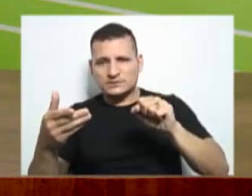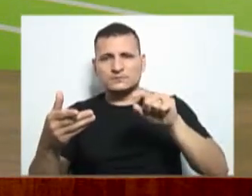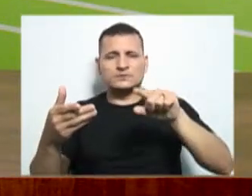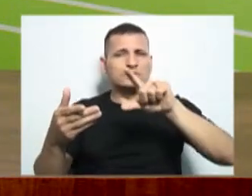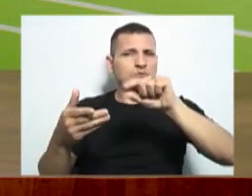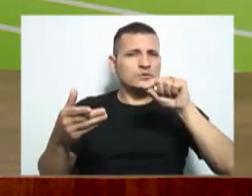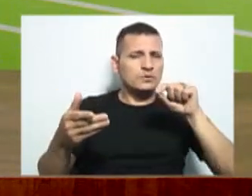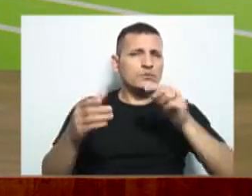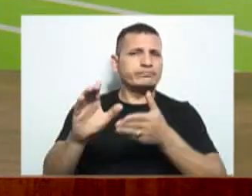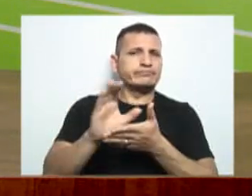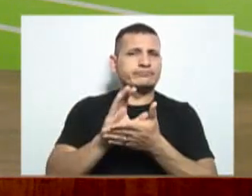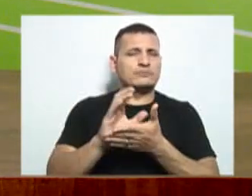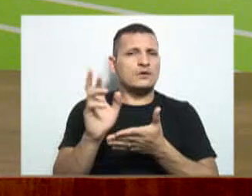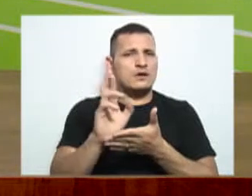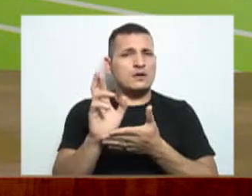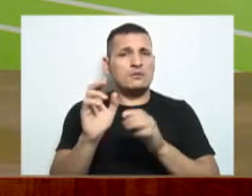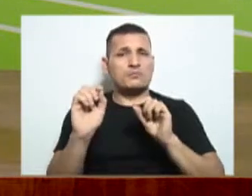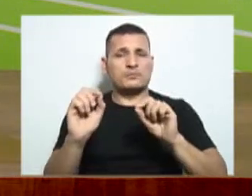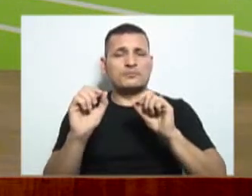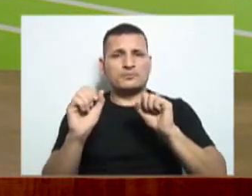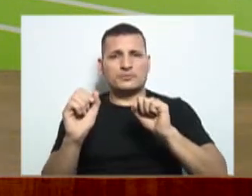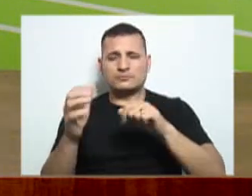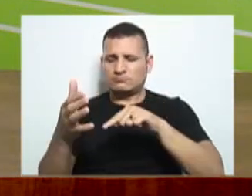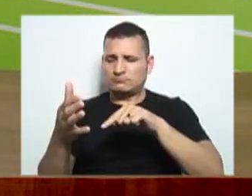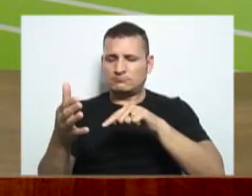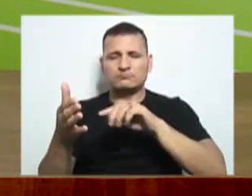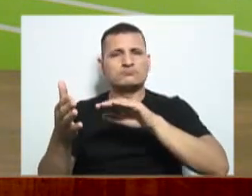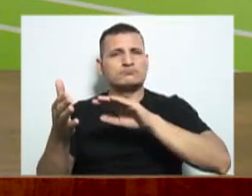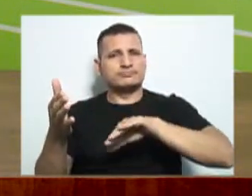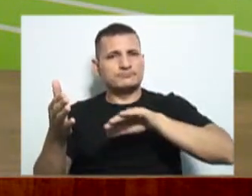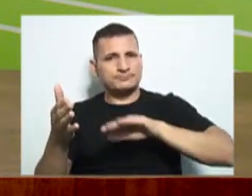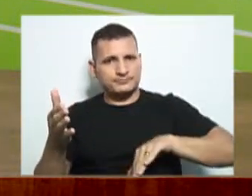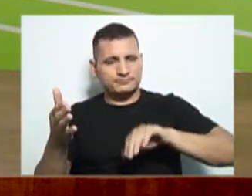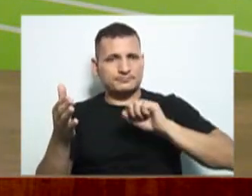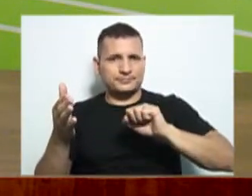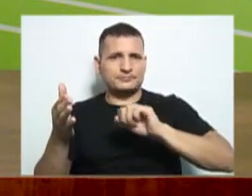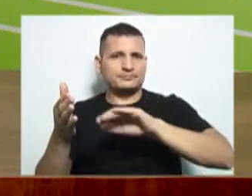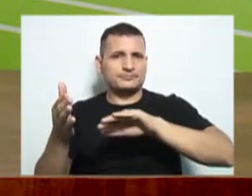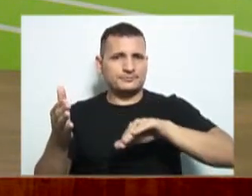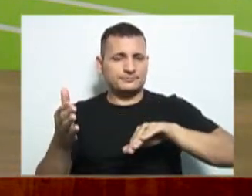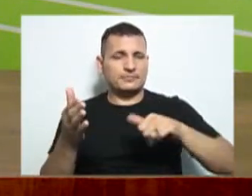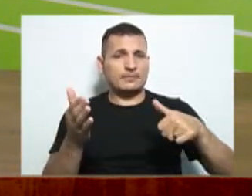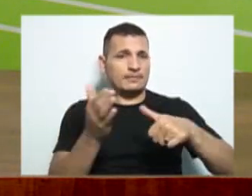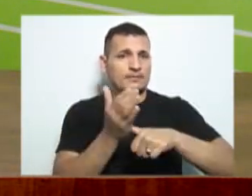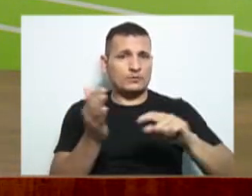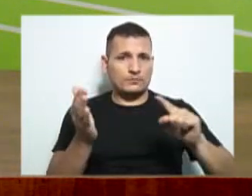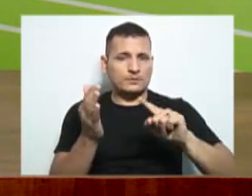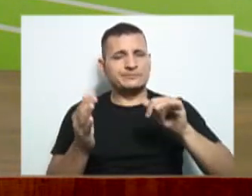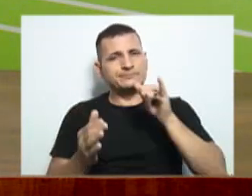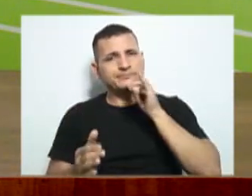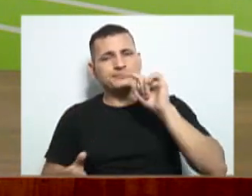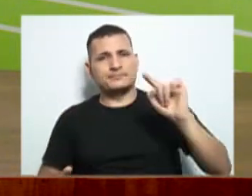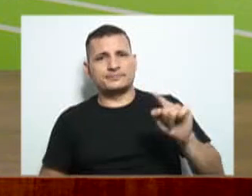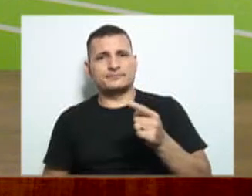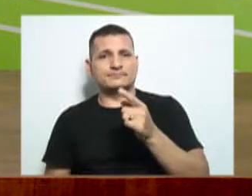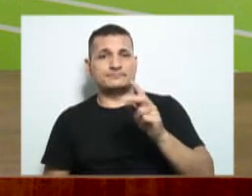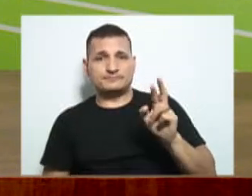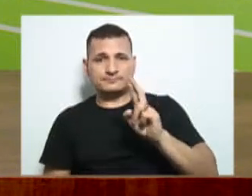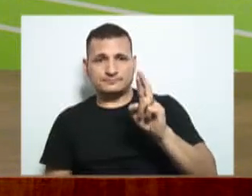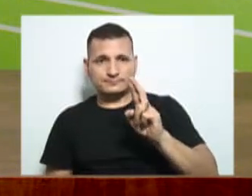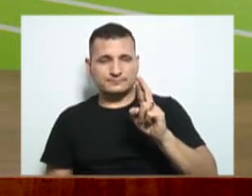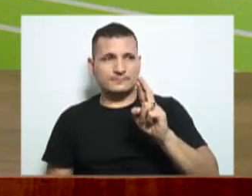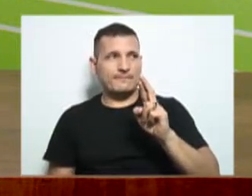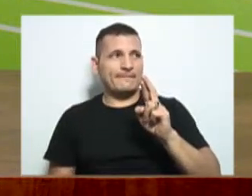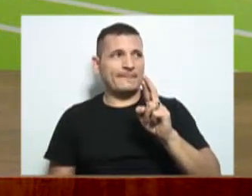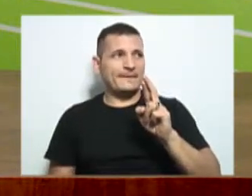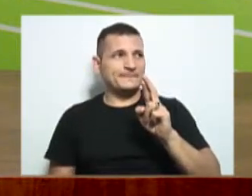você pode fazer o quê? O abatimento. Então, o PIS e o COFINS dos atos não cooperativos deu R$1.000. Aí você